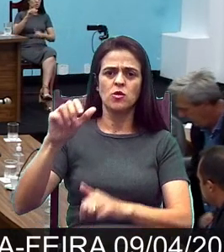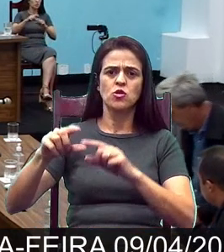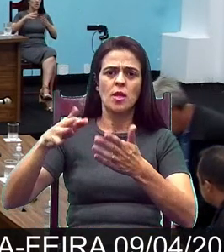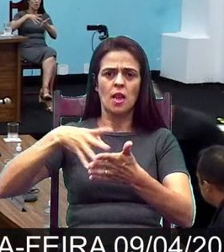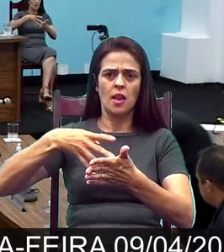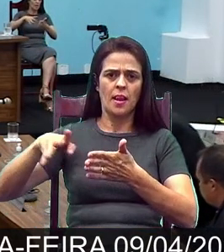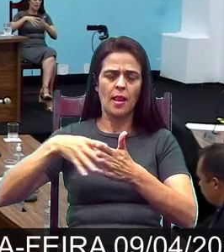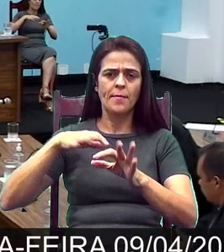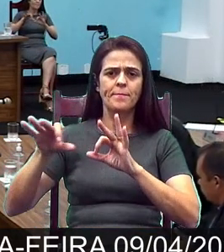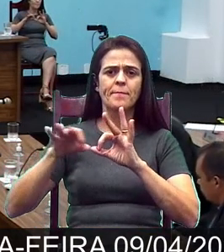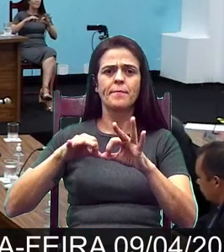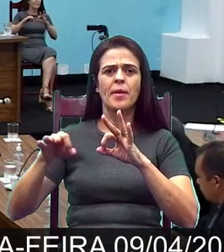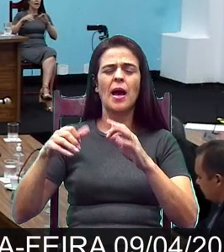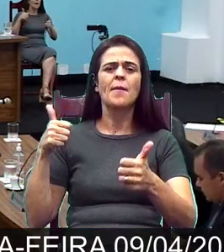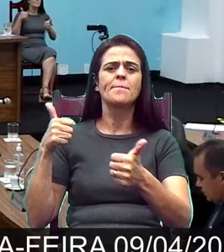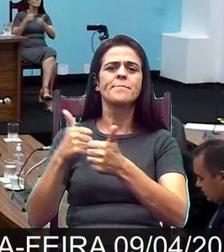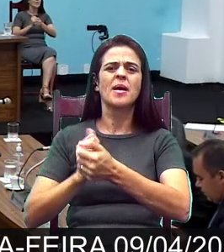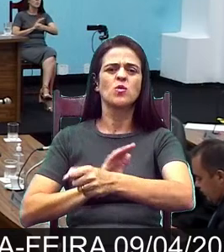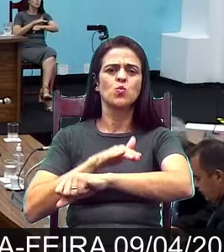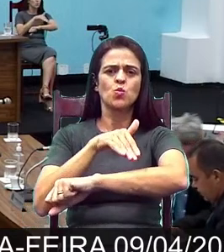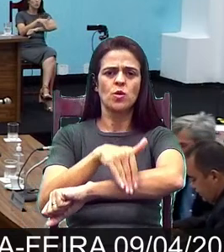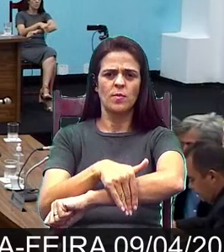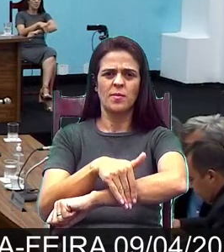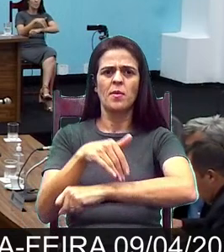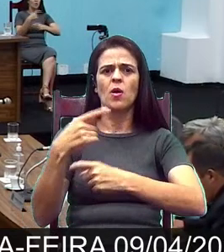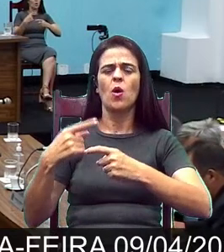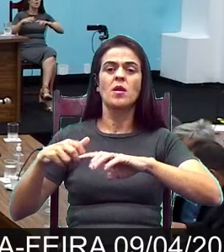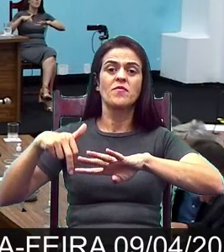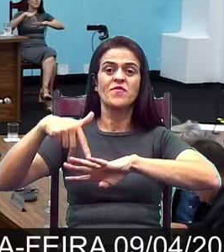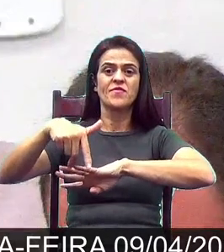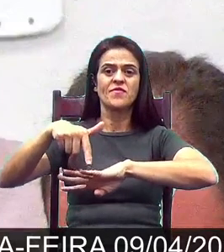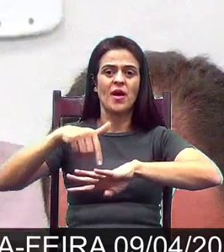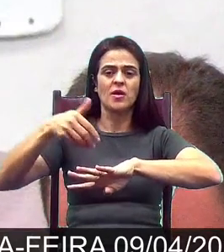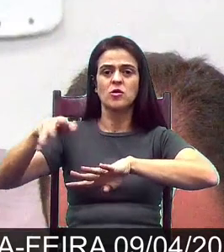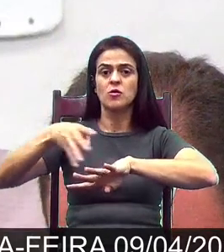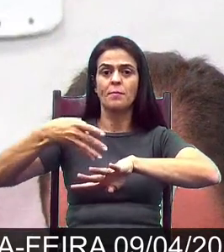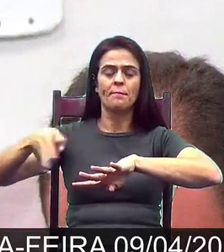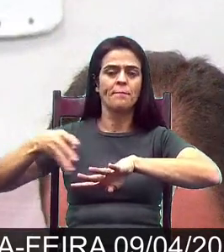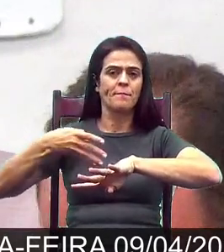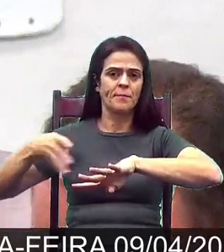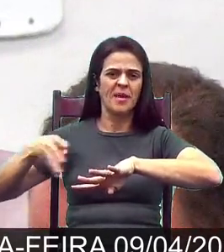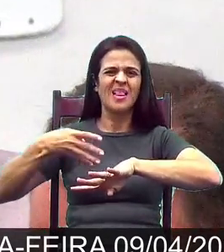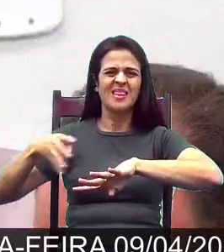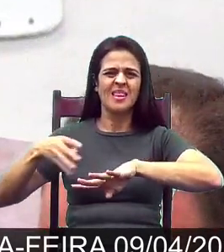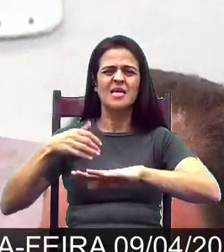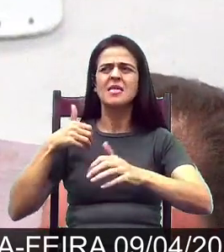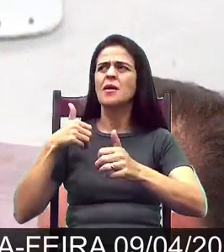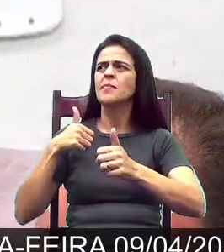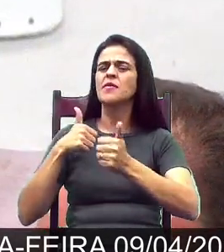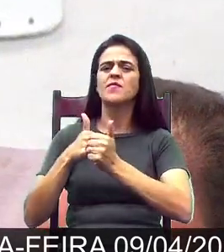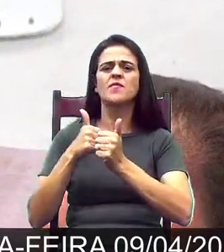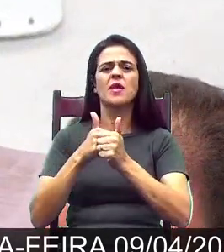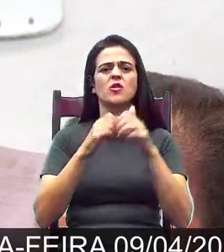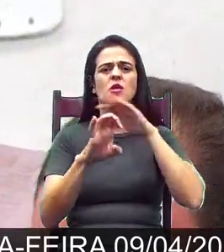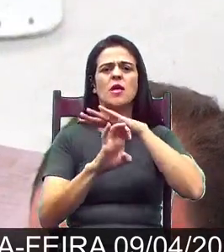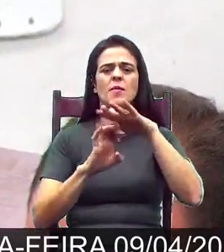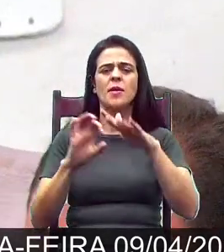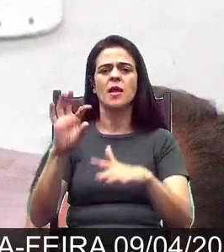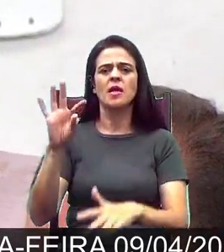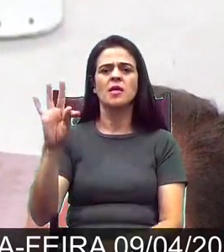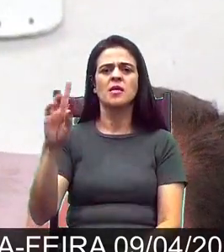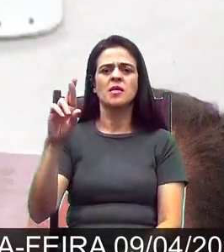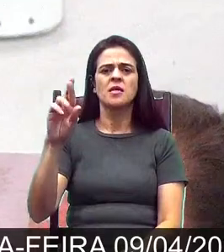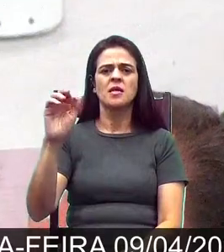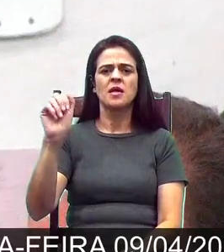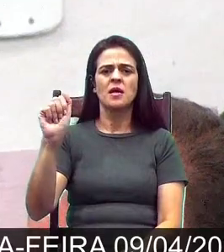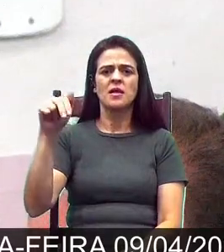ali, próximo aos quebra-molas, faixa de pedestre que tem ali na Transero, no antigo